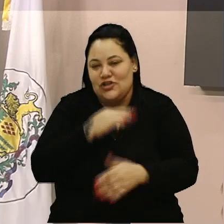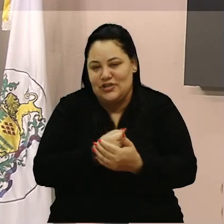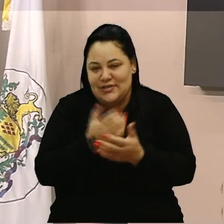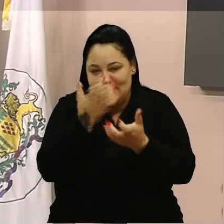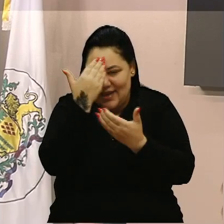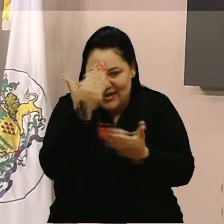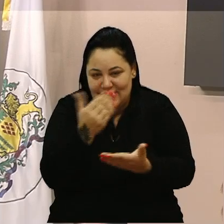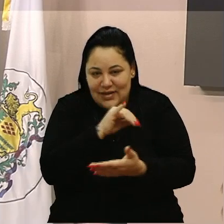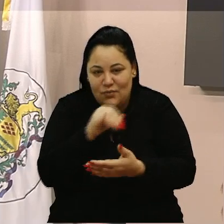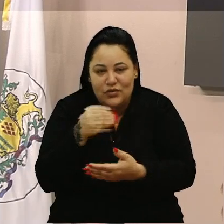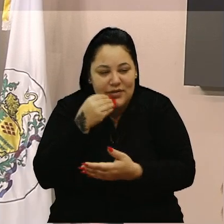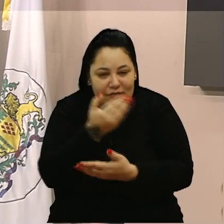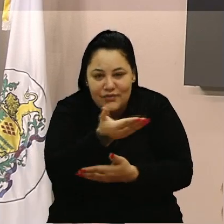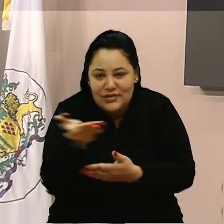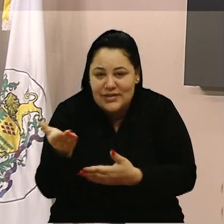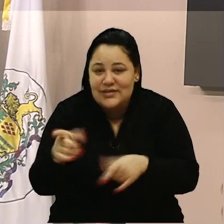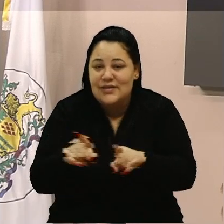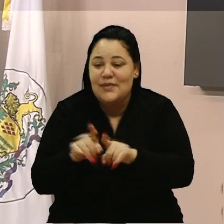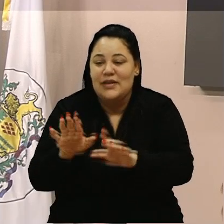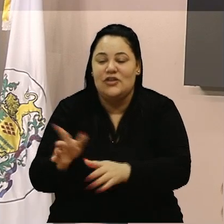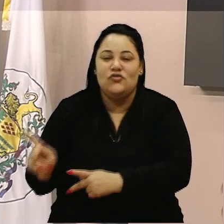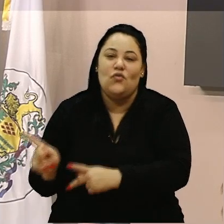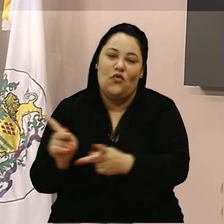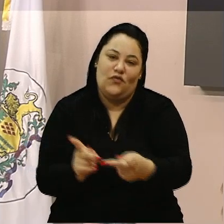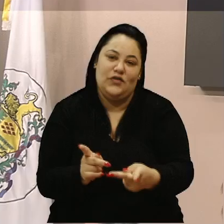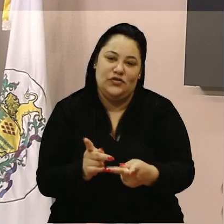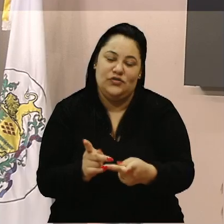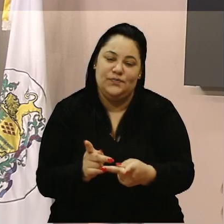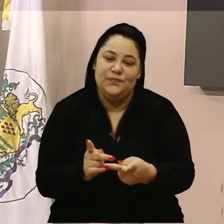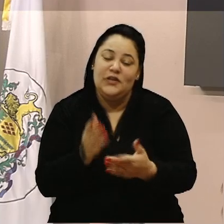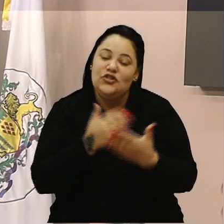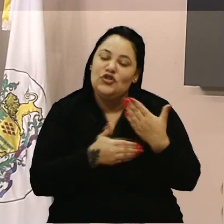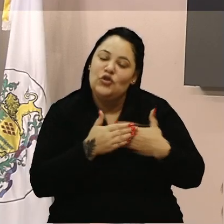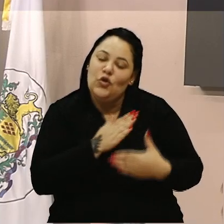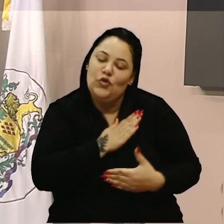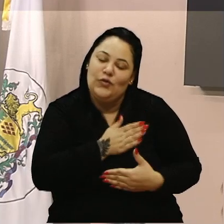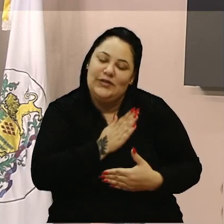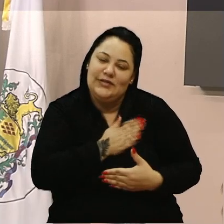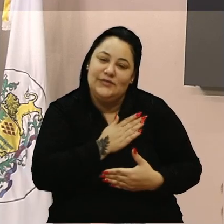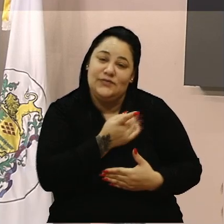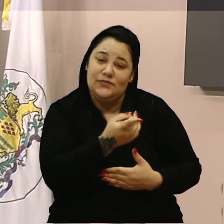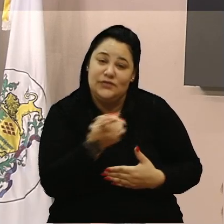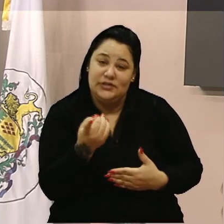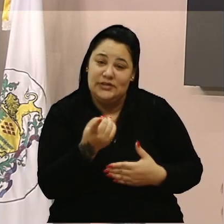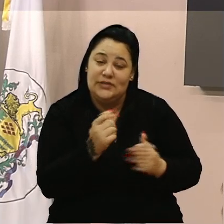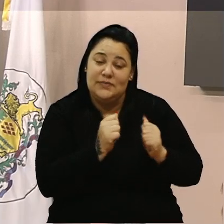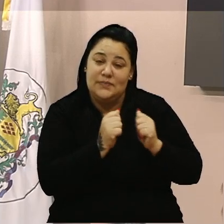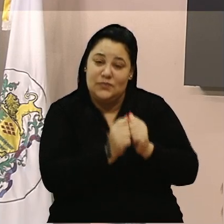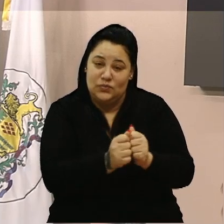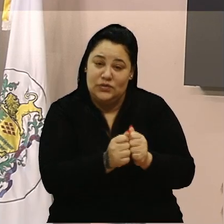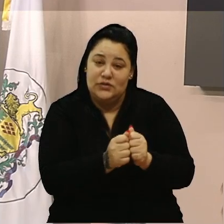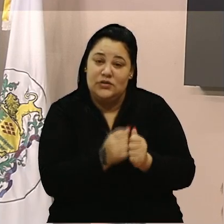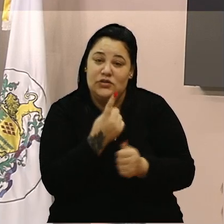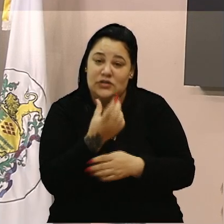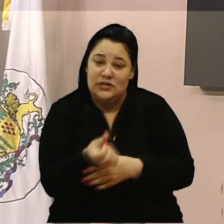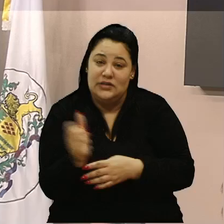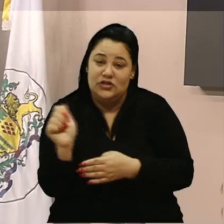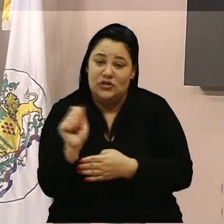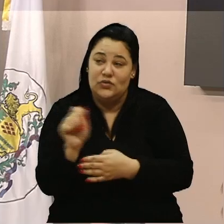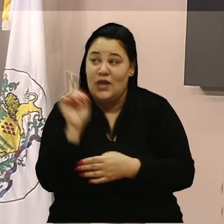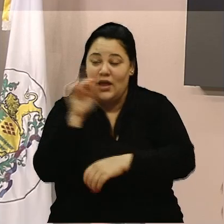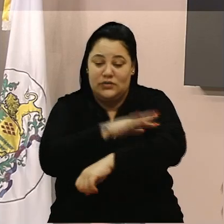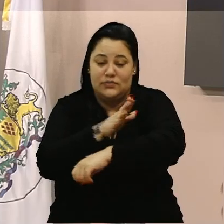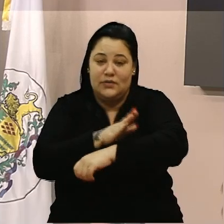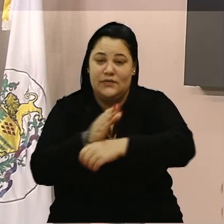a oportunidade e deixo aqui um convite, todo o meu coração, que estejam conosco dia 16 de agosto, ali nos pavilhões da Festa da Uva.